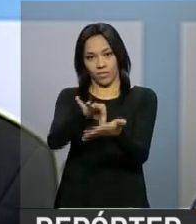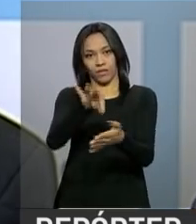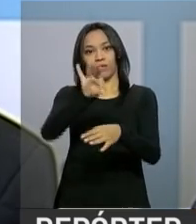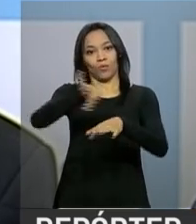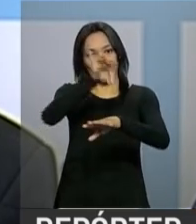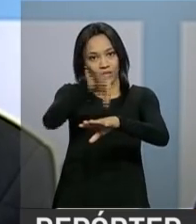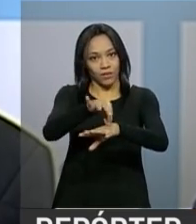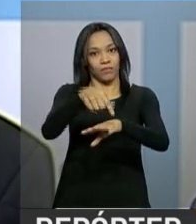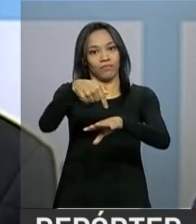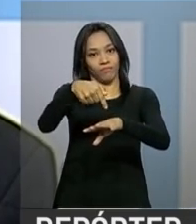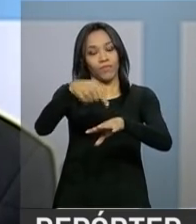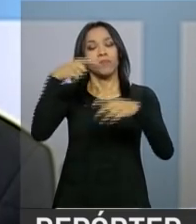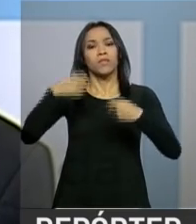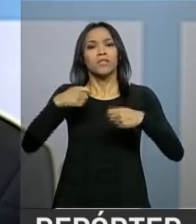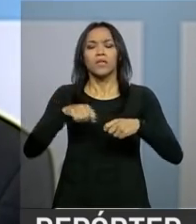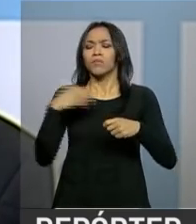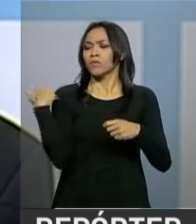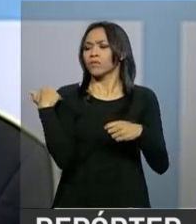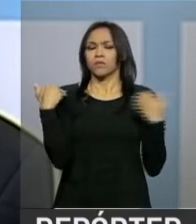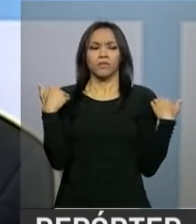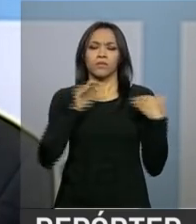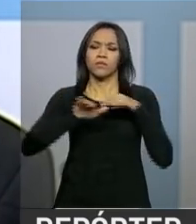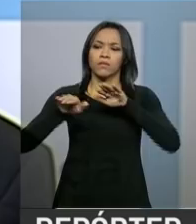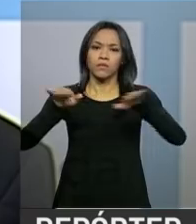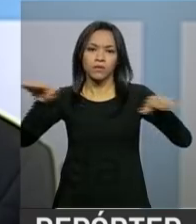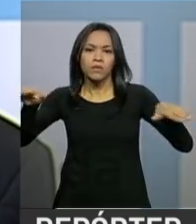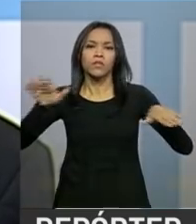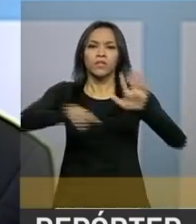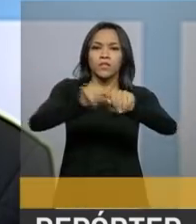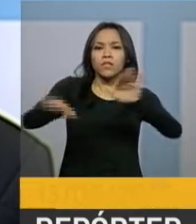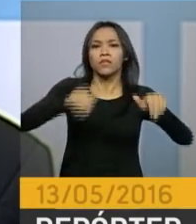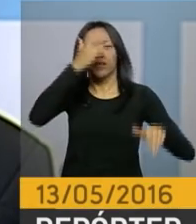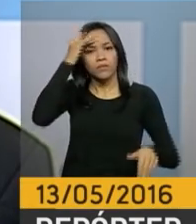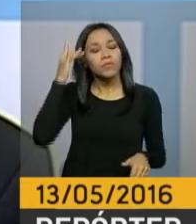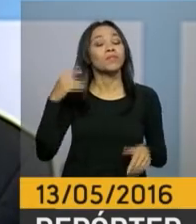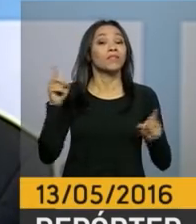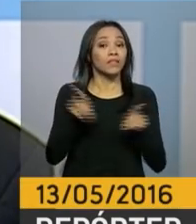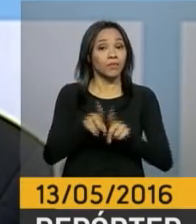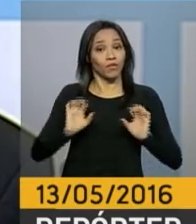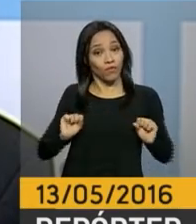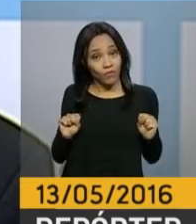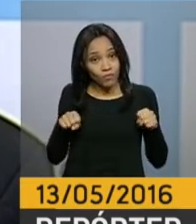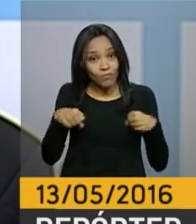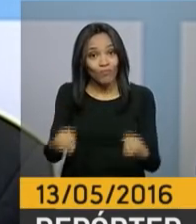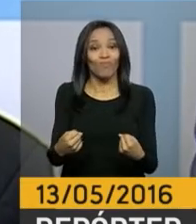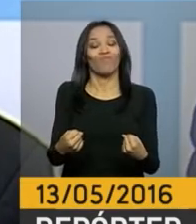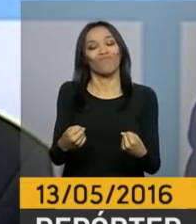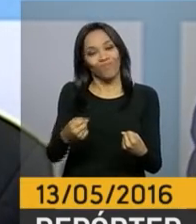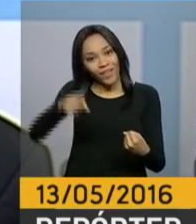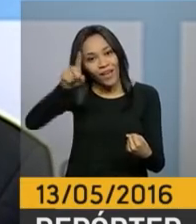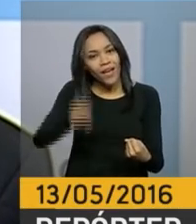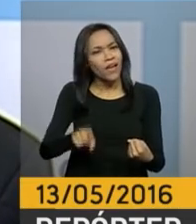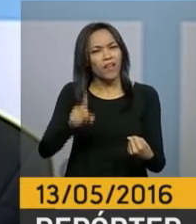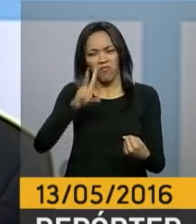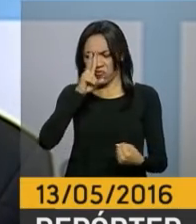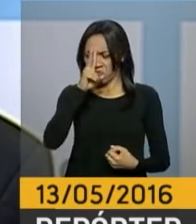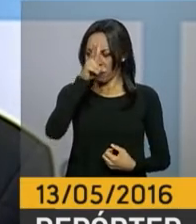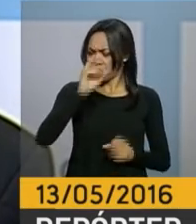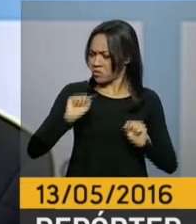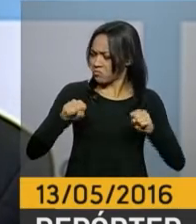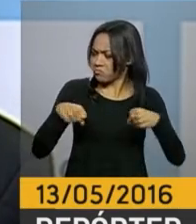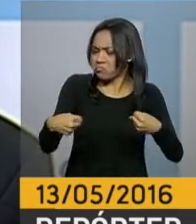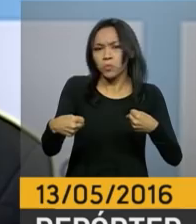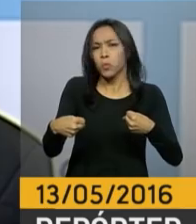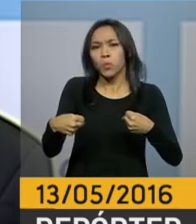participação das pessoas mobilização e um pouco de força o que é a força que eu falo os